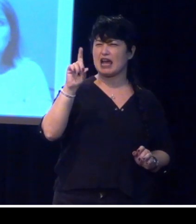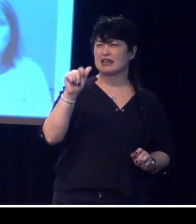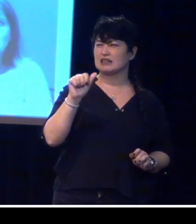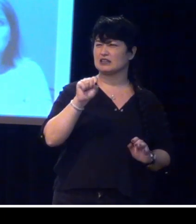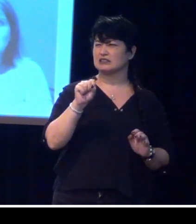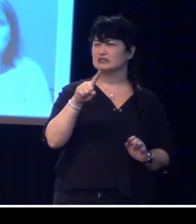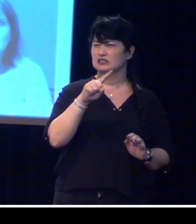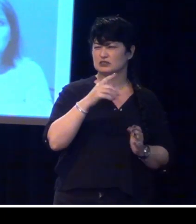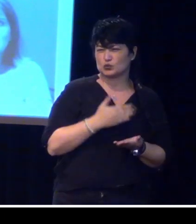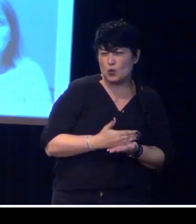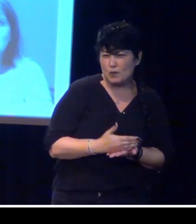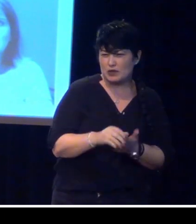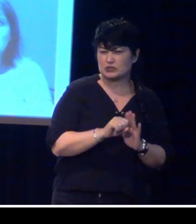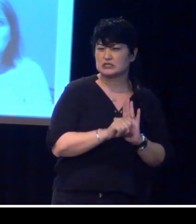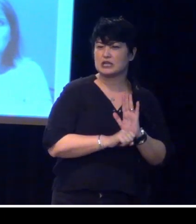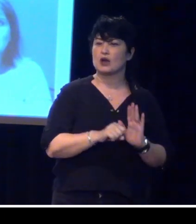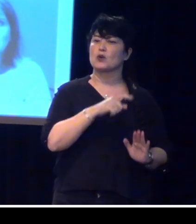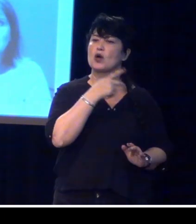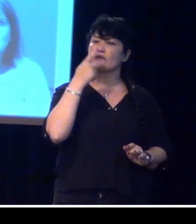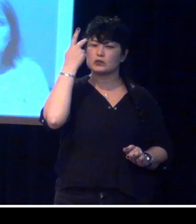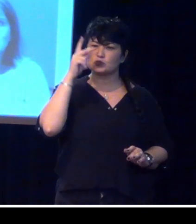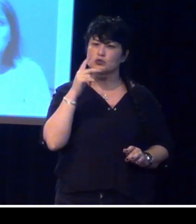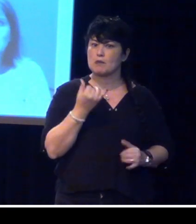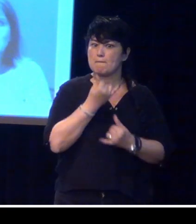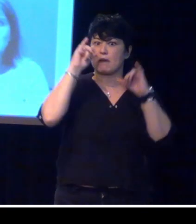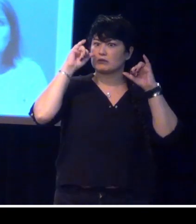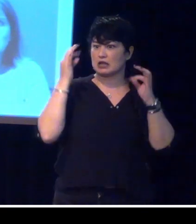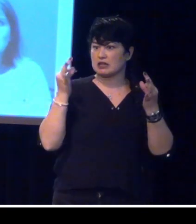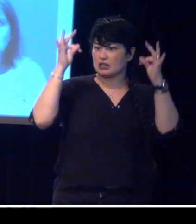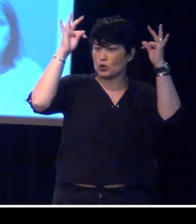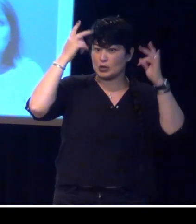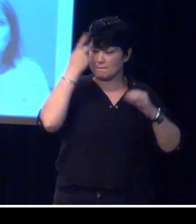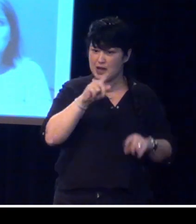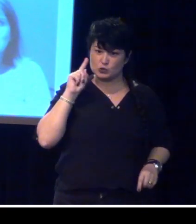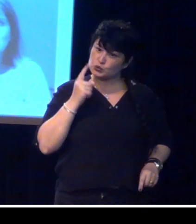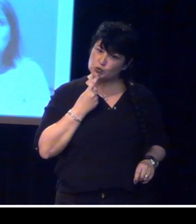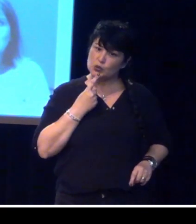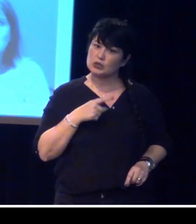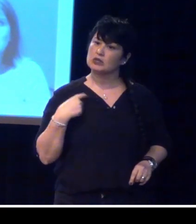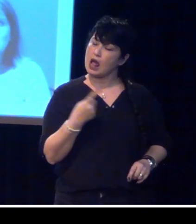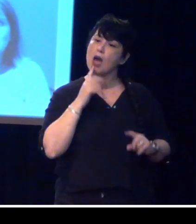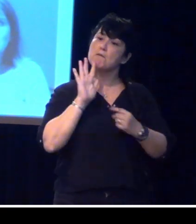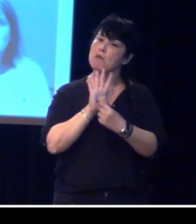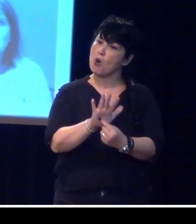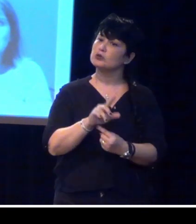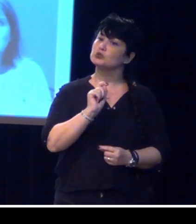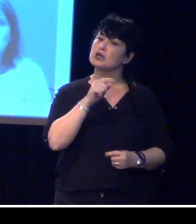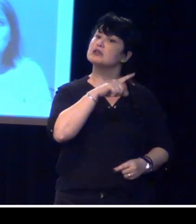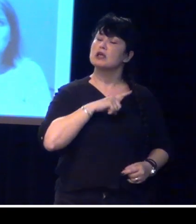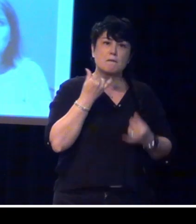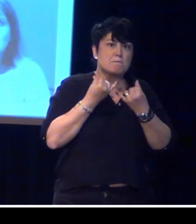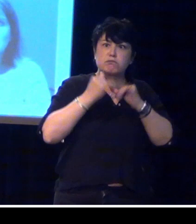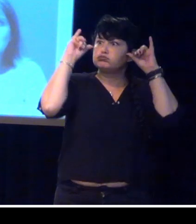século, sobre o impacto das tecnologias para o surdo, e ela demonstra que teve um